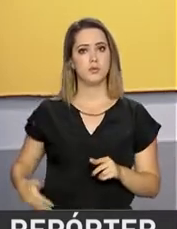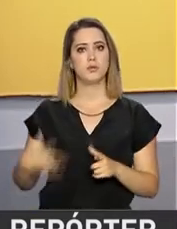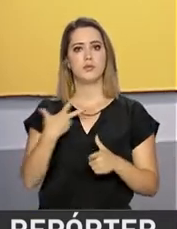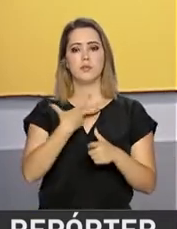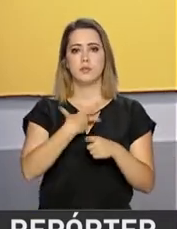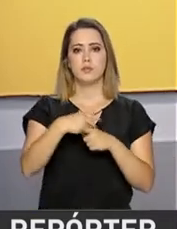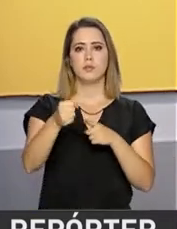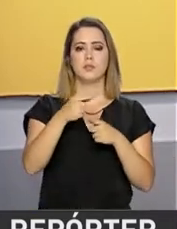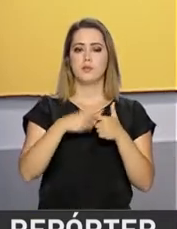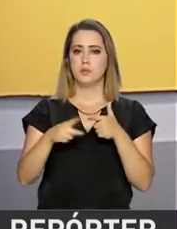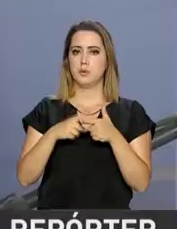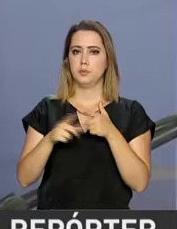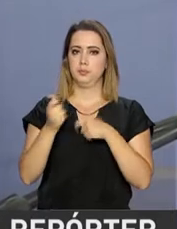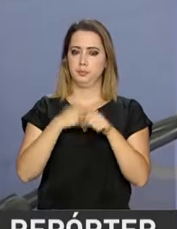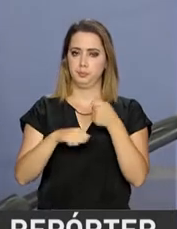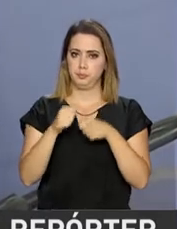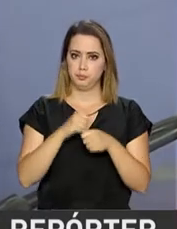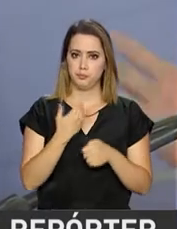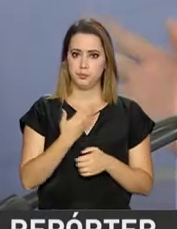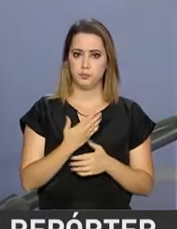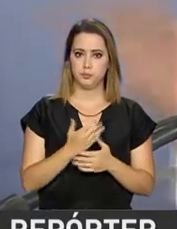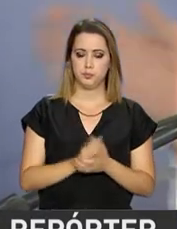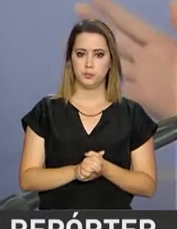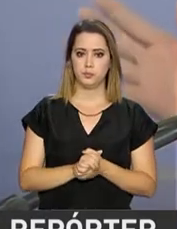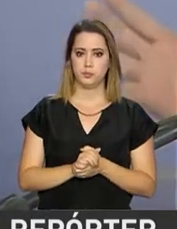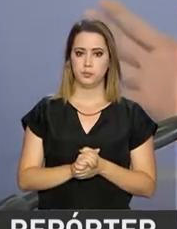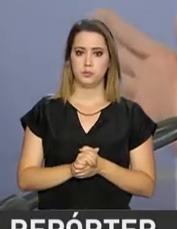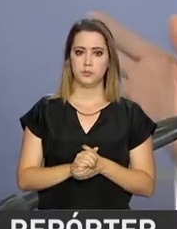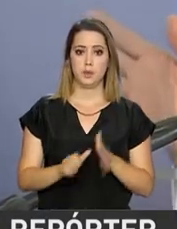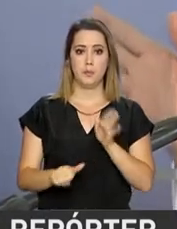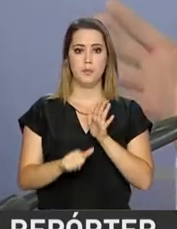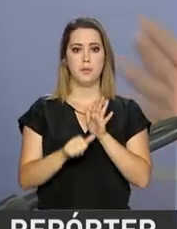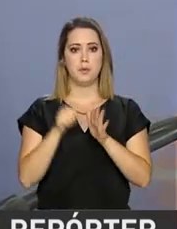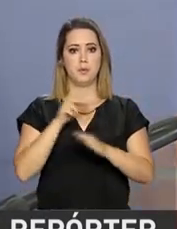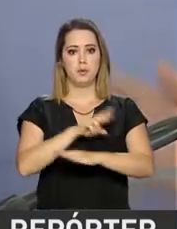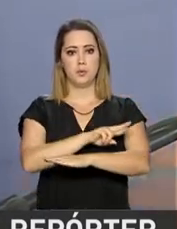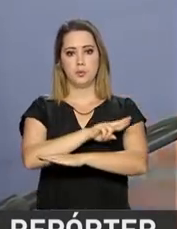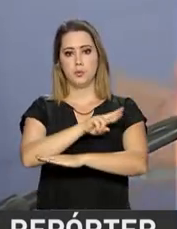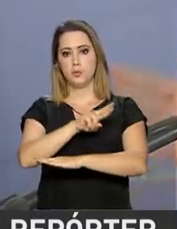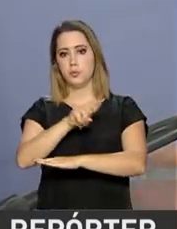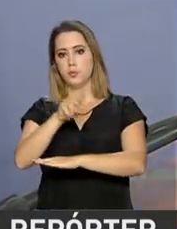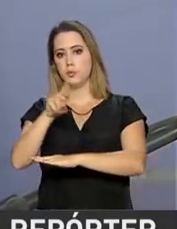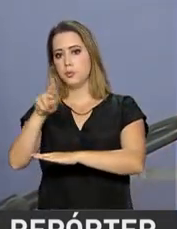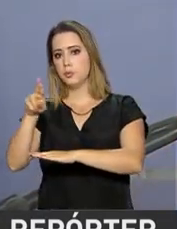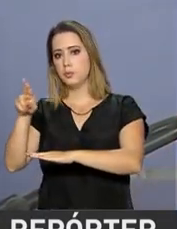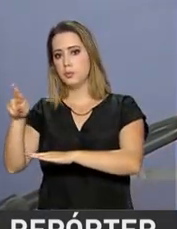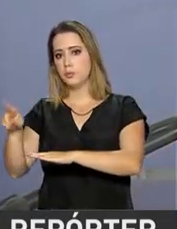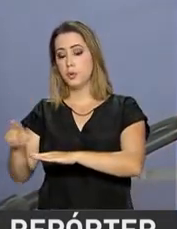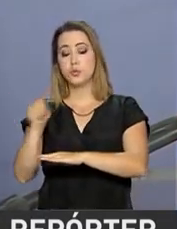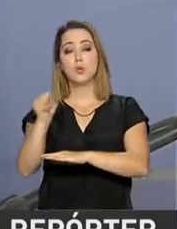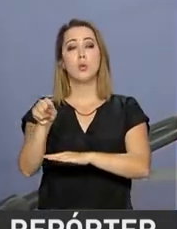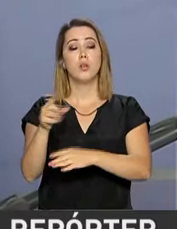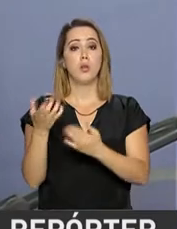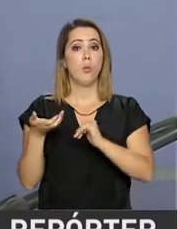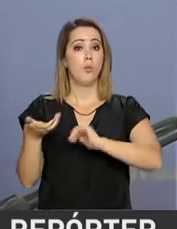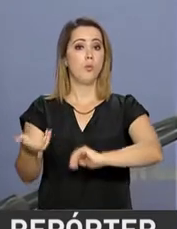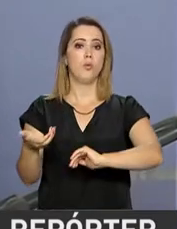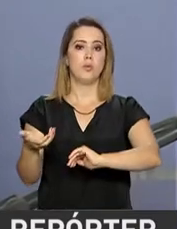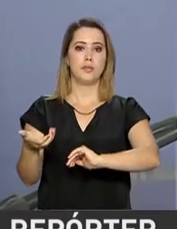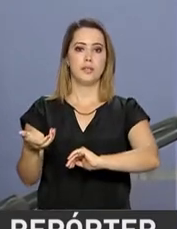recessão da história a primeira ponte era a ponte com o congresso nacional